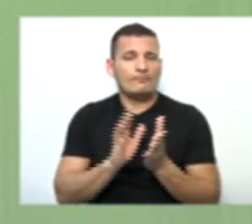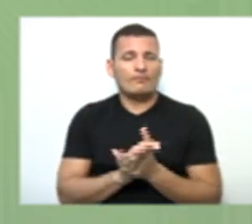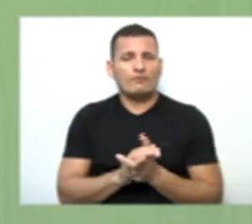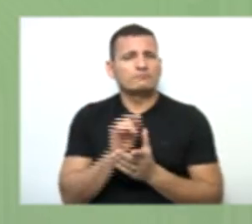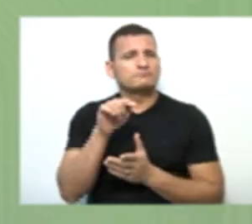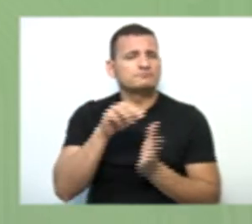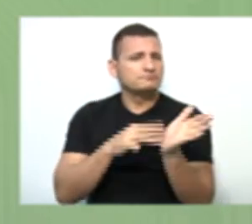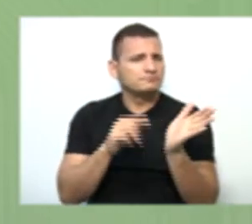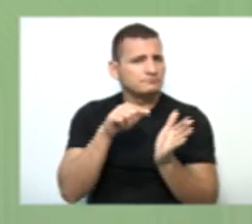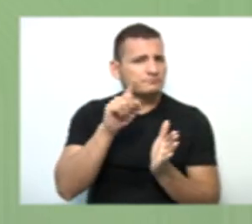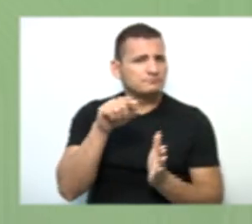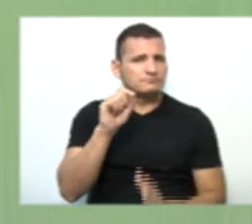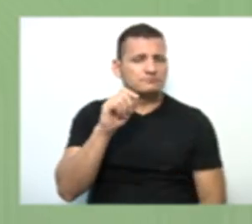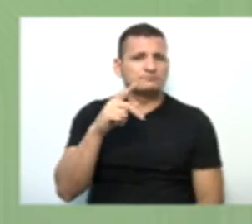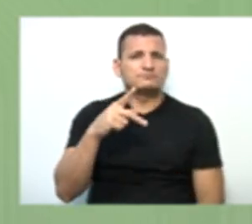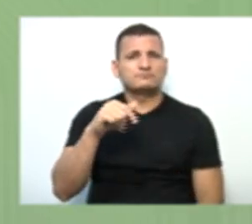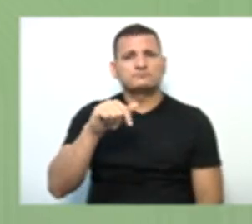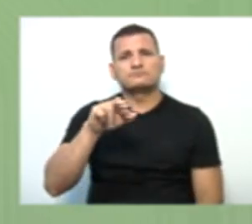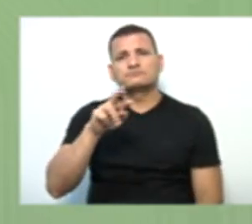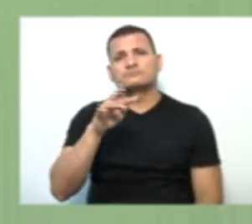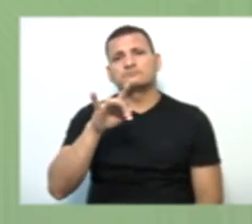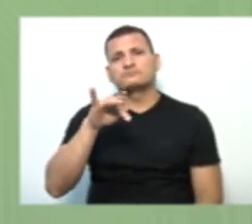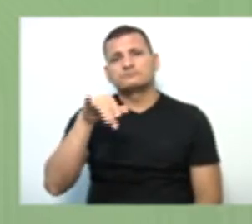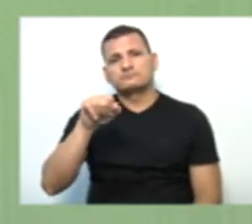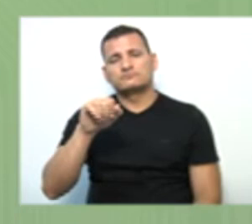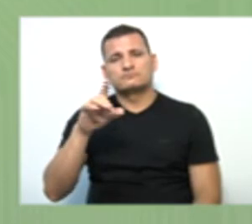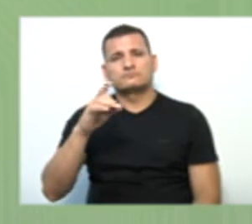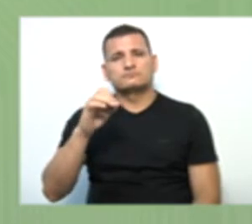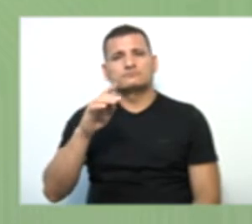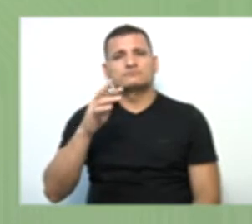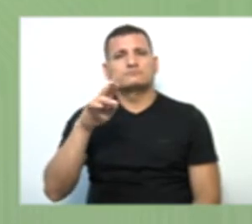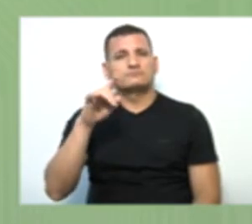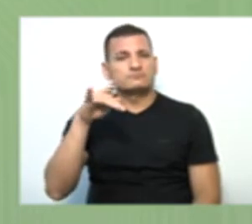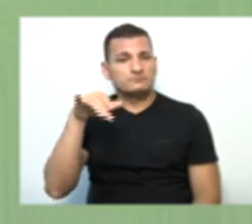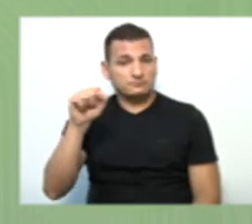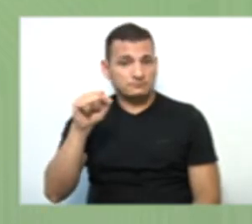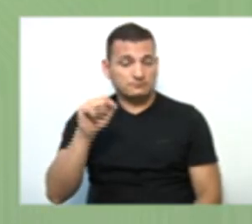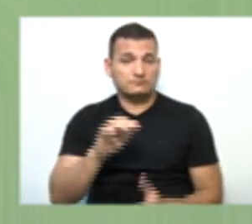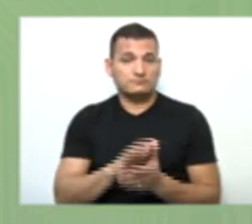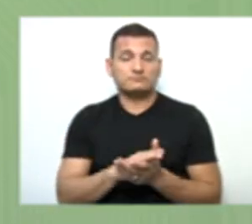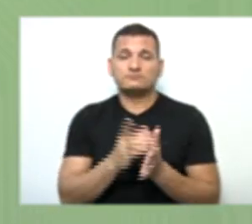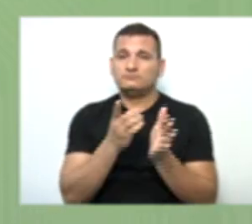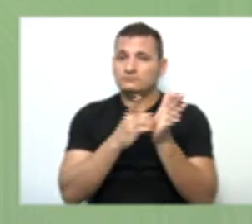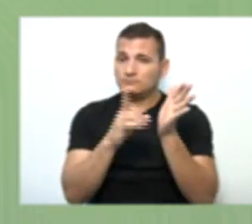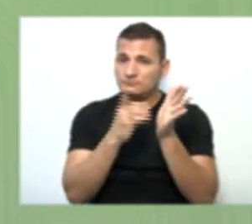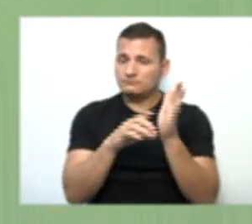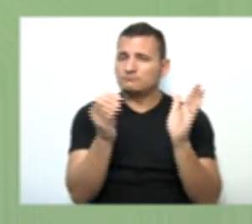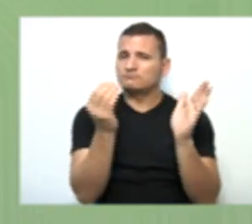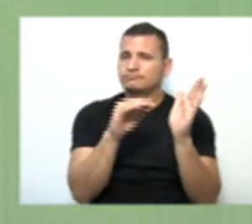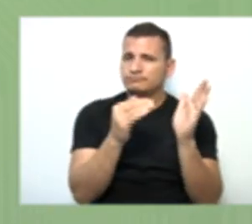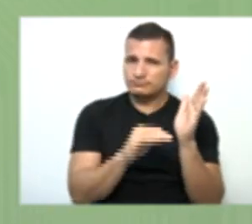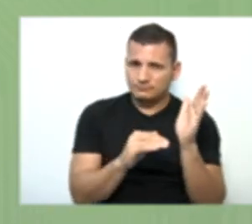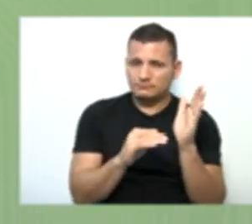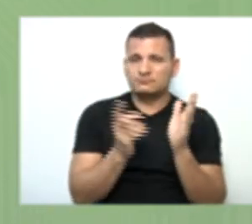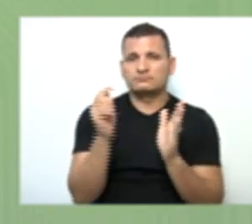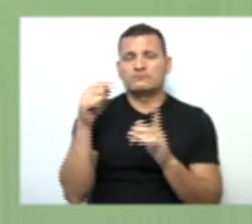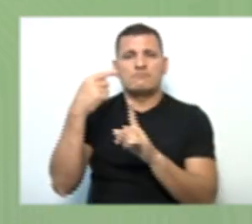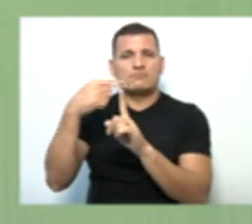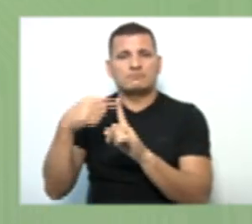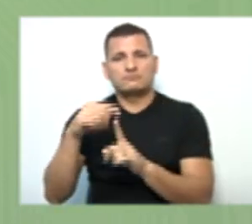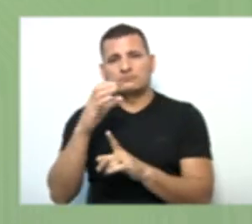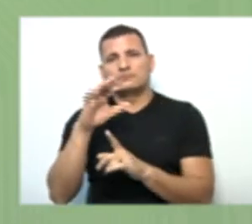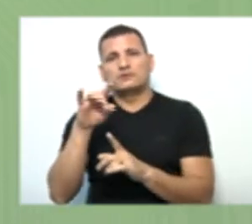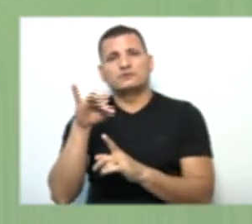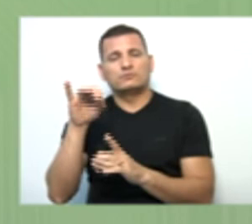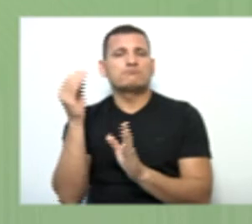que a cada lançamento no débito haverá correspondente valores no crédito. Ou